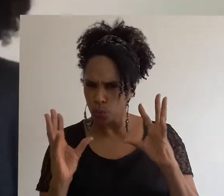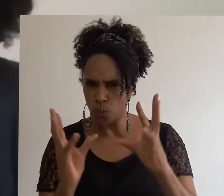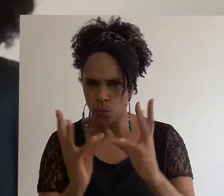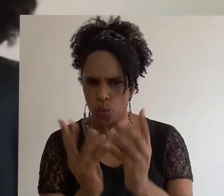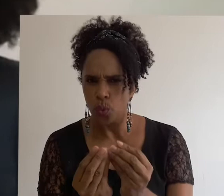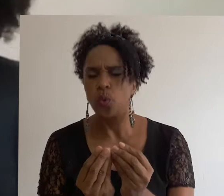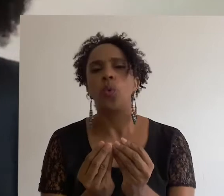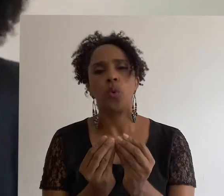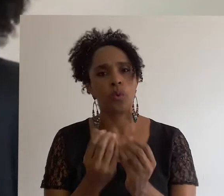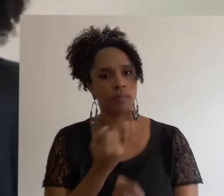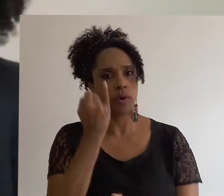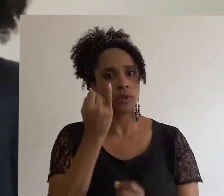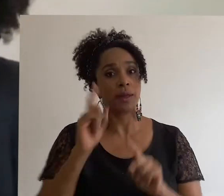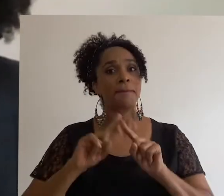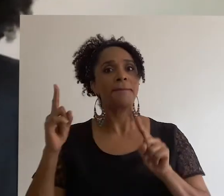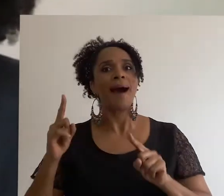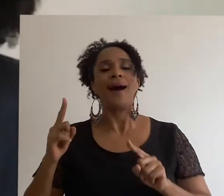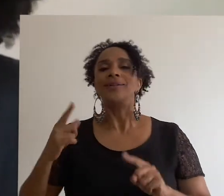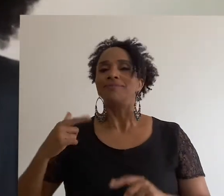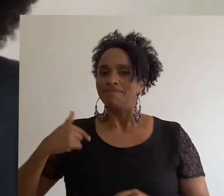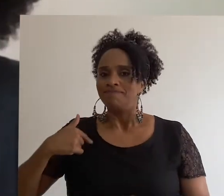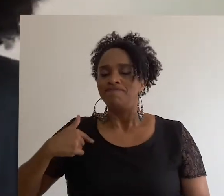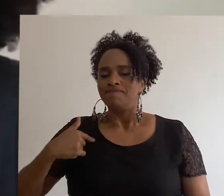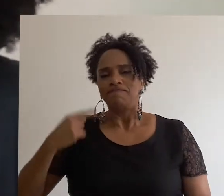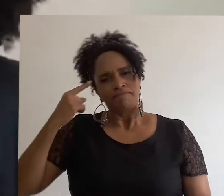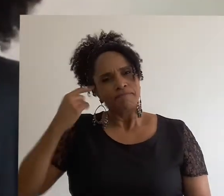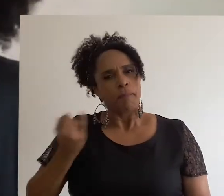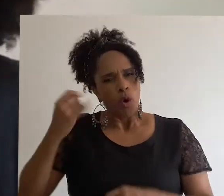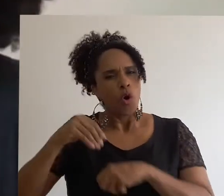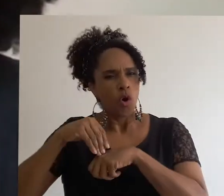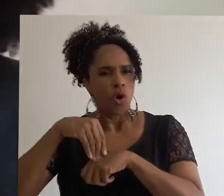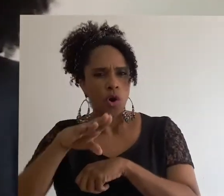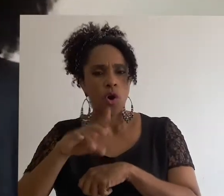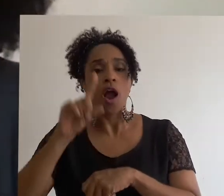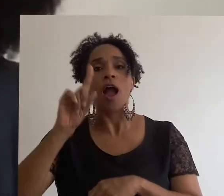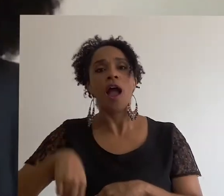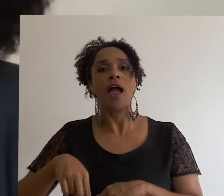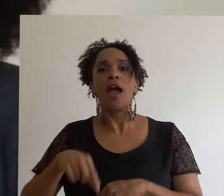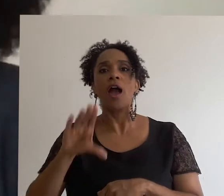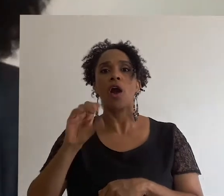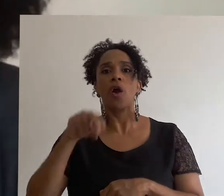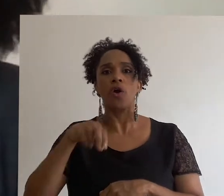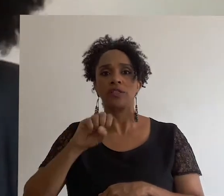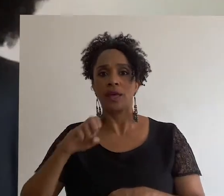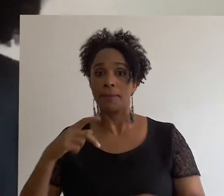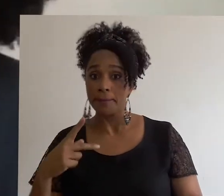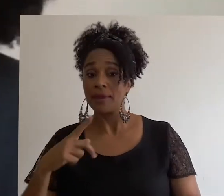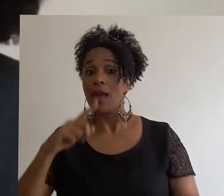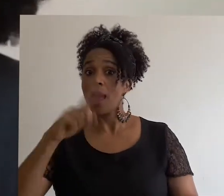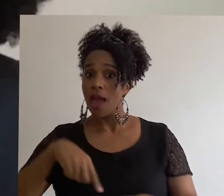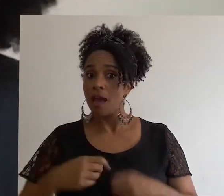isso também, eu acho que é importante pontuar, sob o olhar atento e o acompanhamento da Câmara de Extensão do CONCEP, né, que